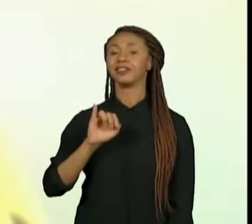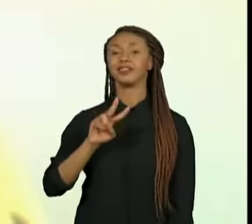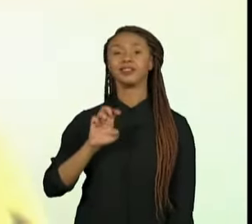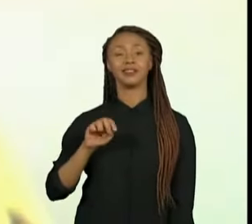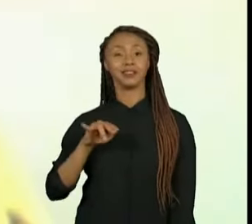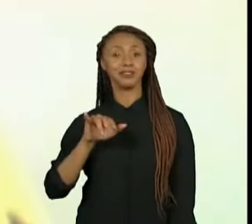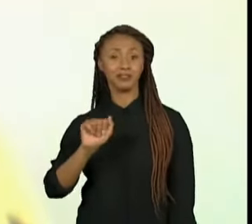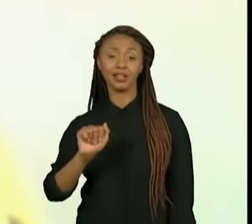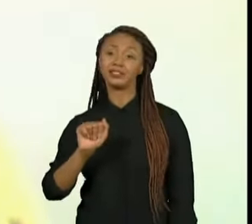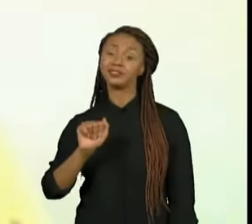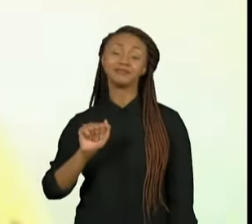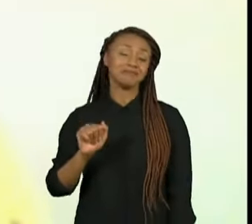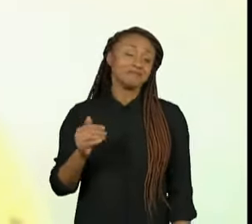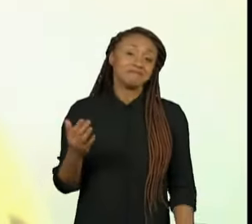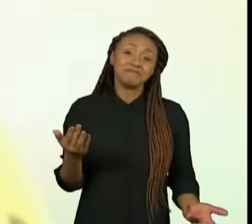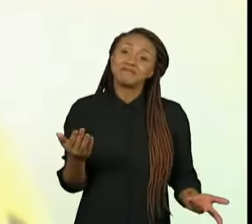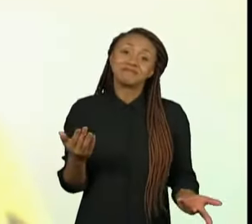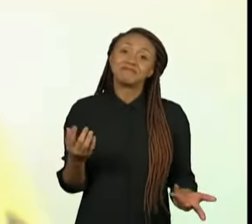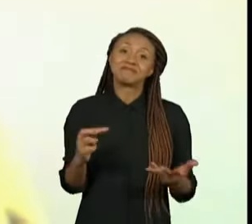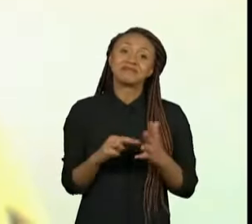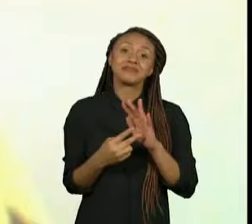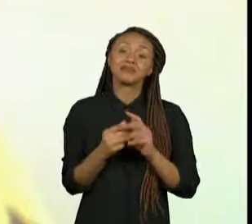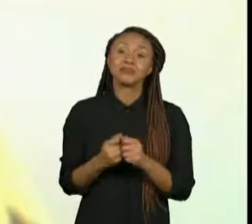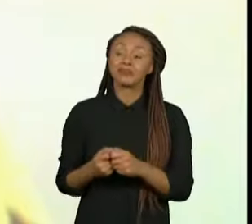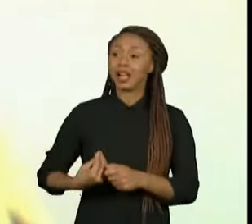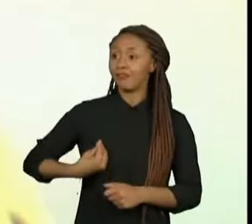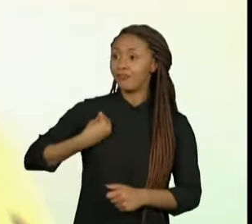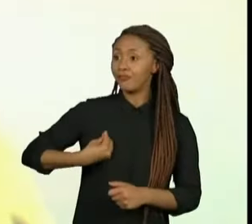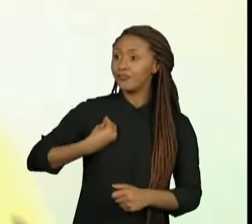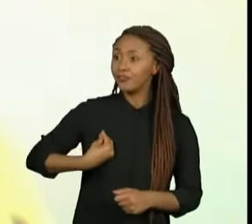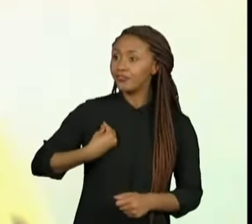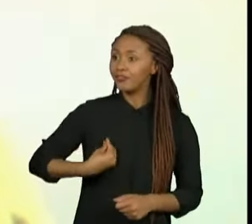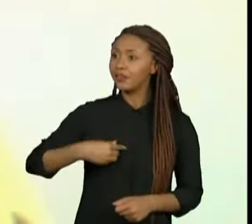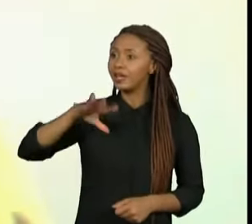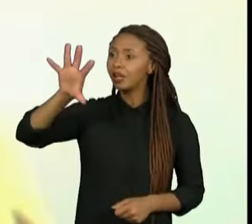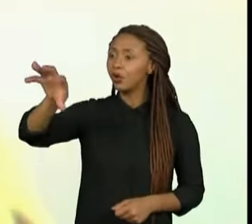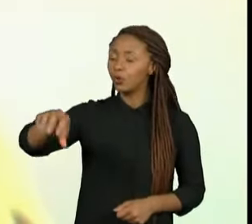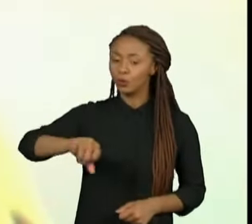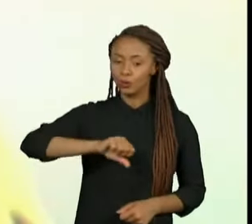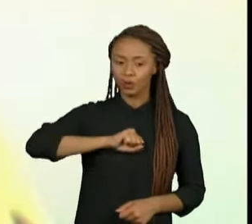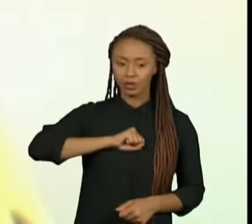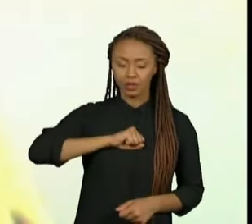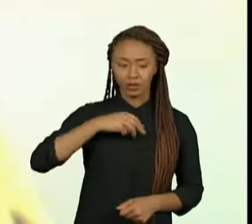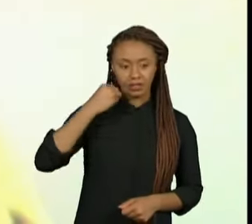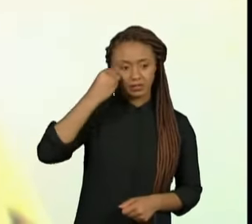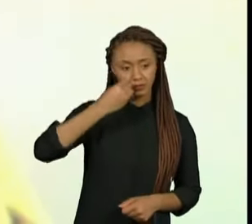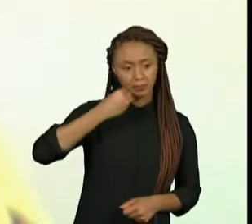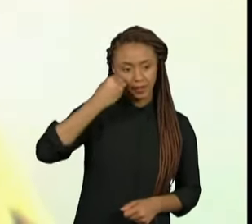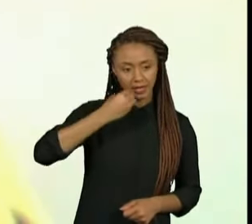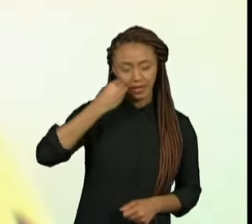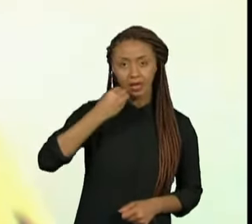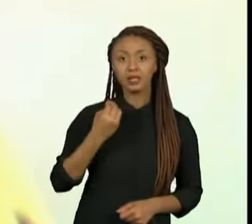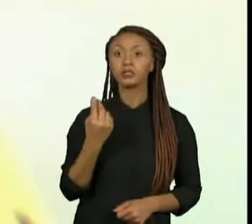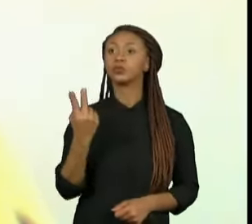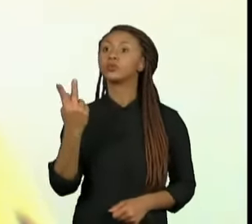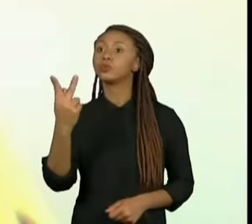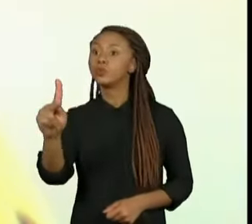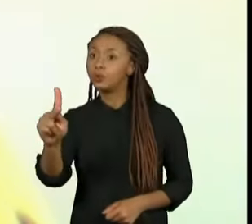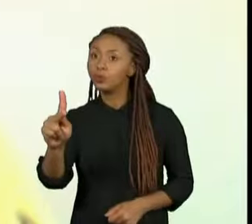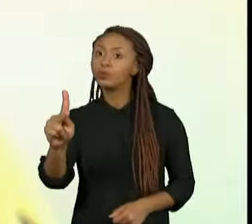que nasce desse compromisso com a vida, né? Desse compromisso com a vivência, tanto a vivência sua, a vivência em